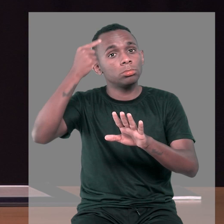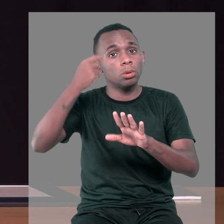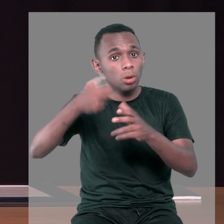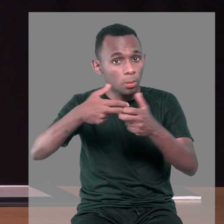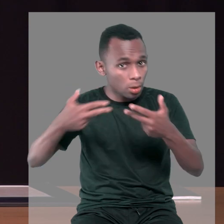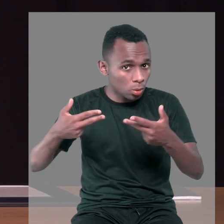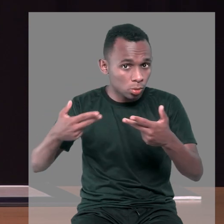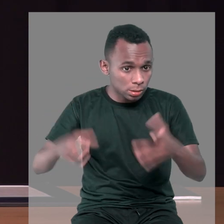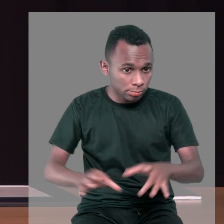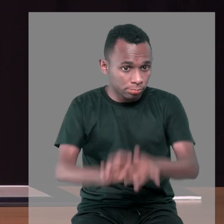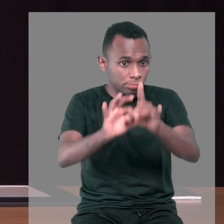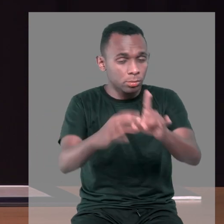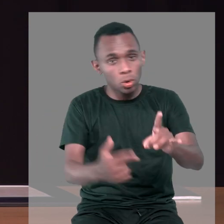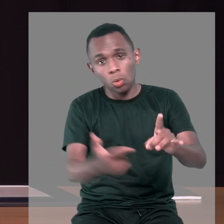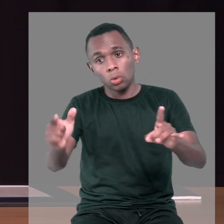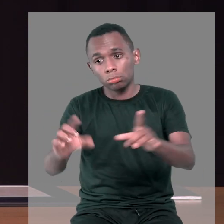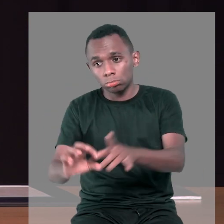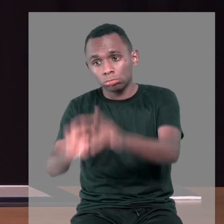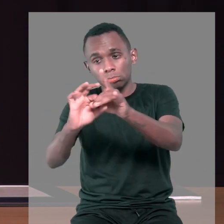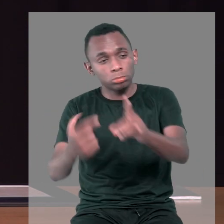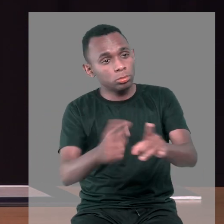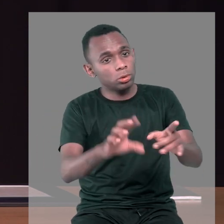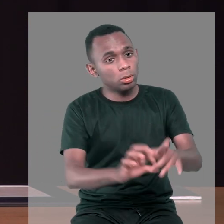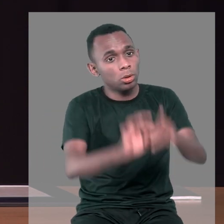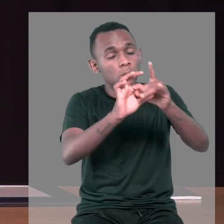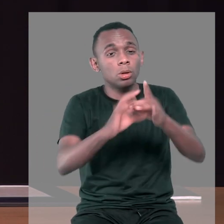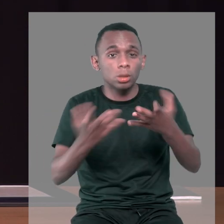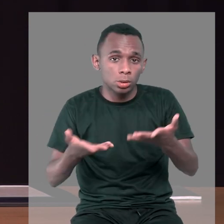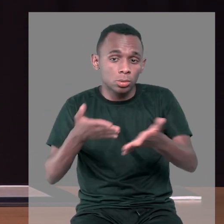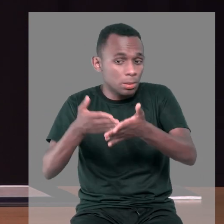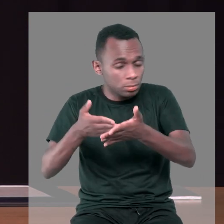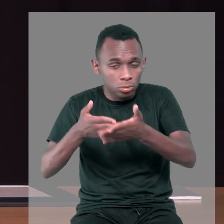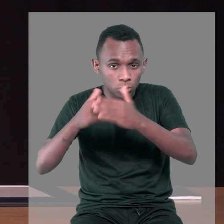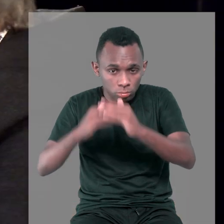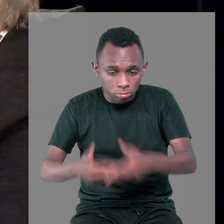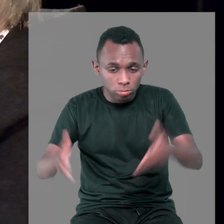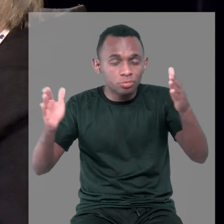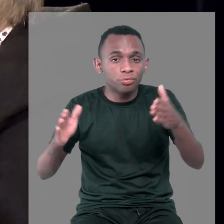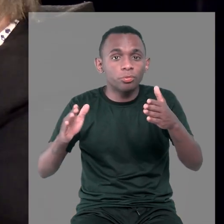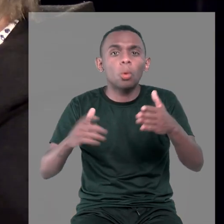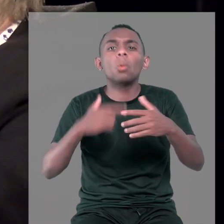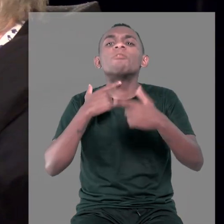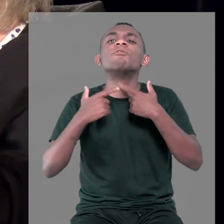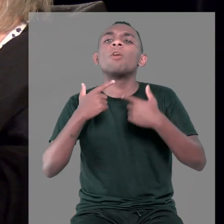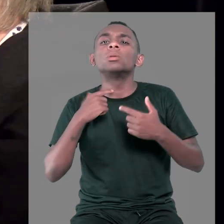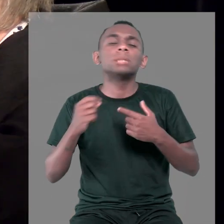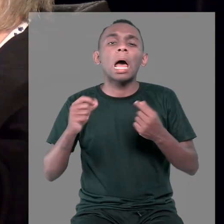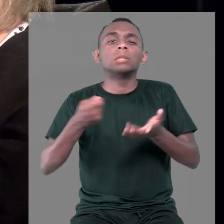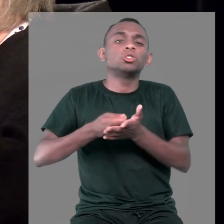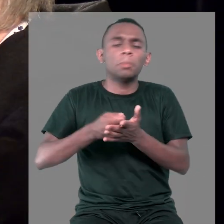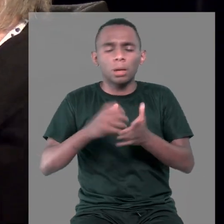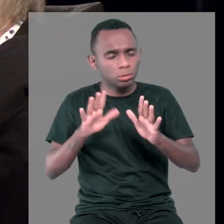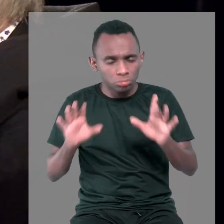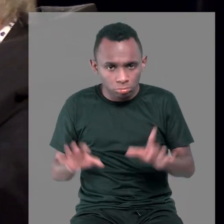Então, somente em um contexto democrático, moderno, é possível o advento, o